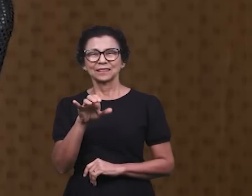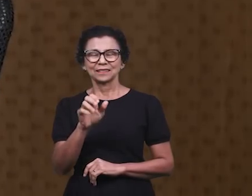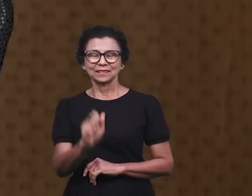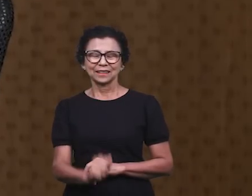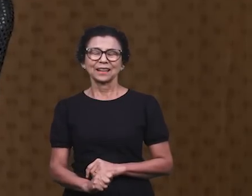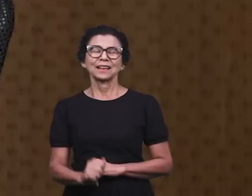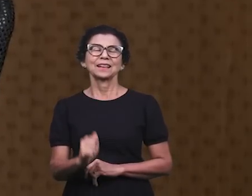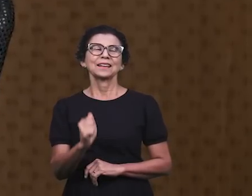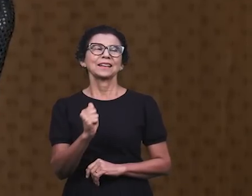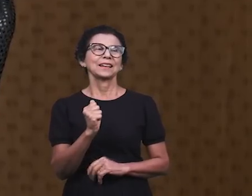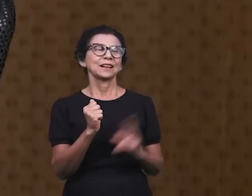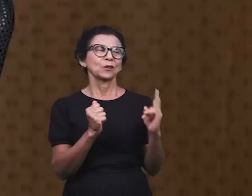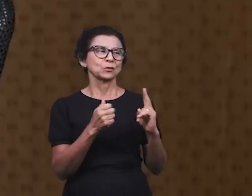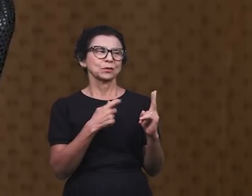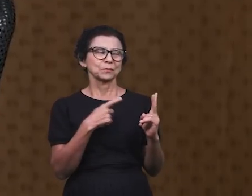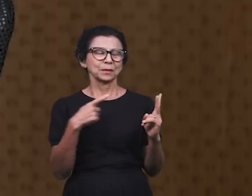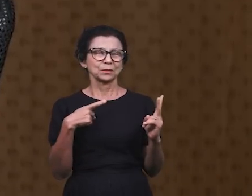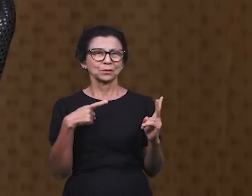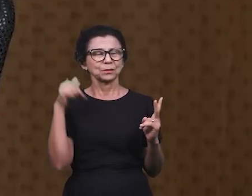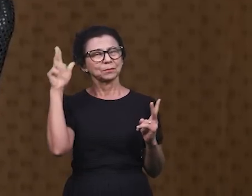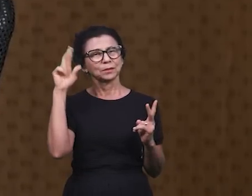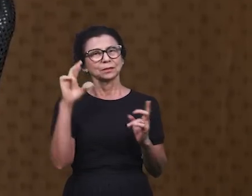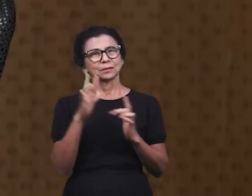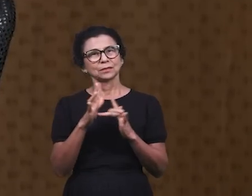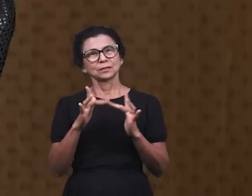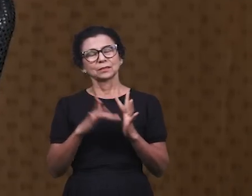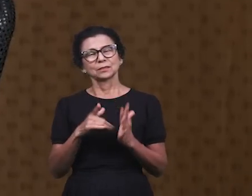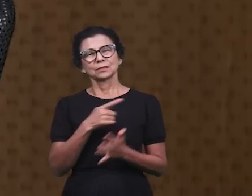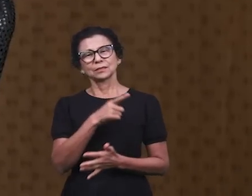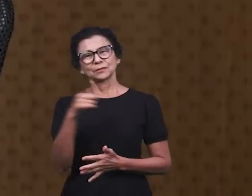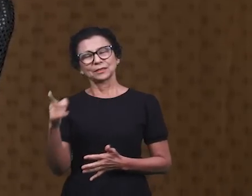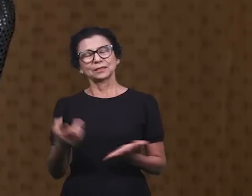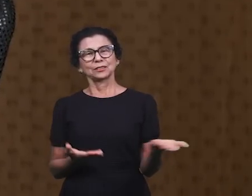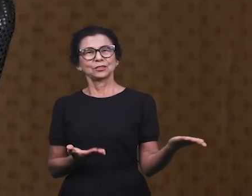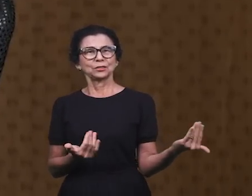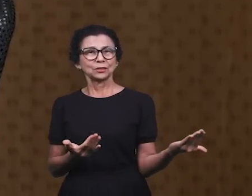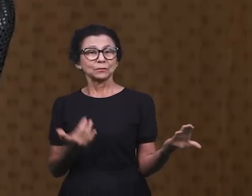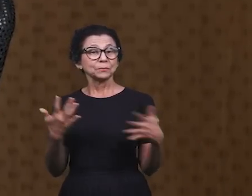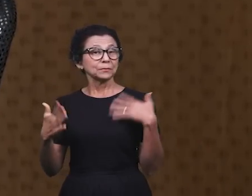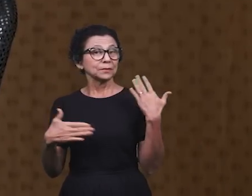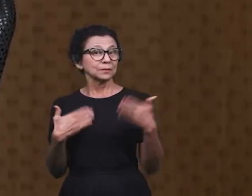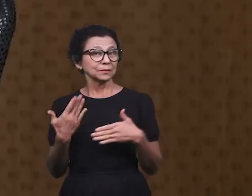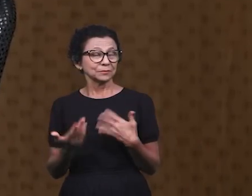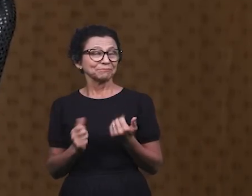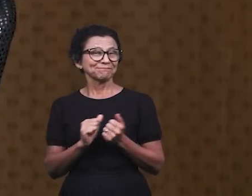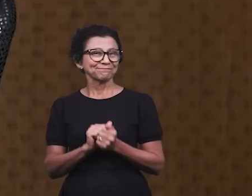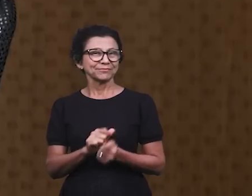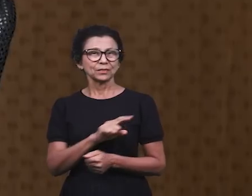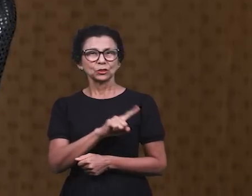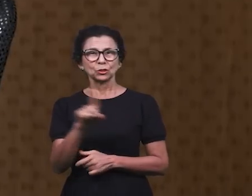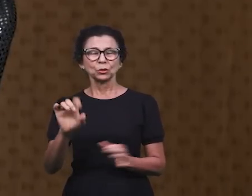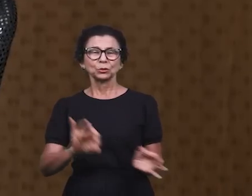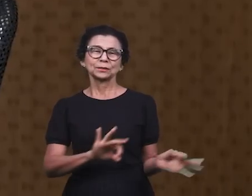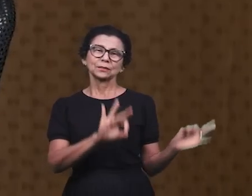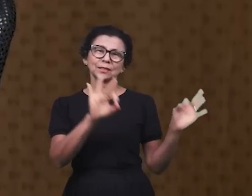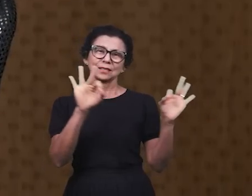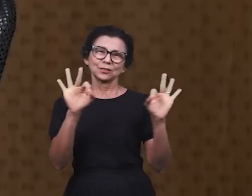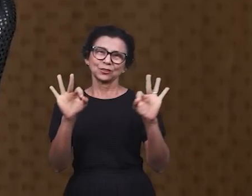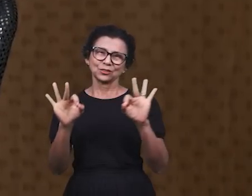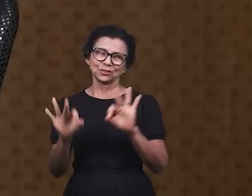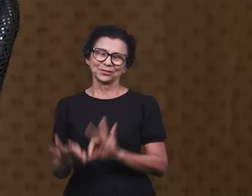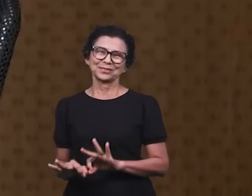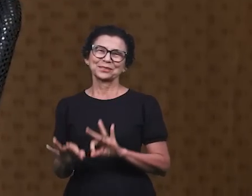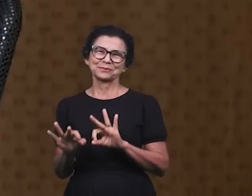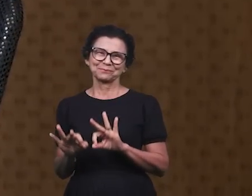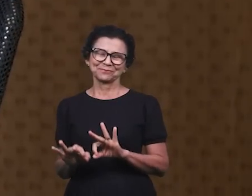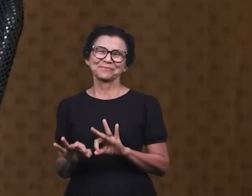Josias, pastor João e aos nossos jovens aqui. É uma alegria estar com vocês, também com todos os nossos telespectadores, todos aqueles que estão